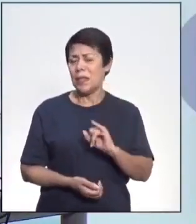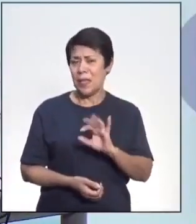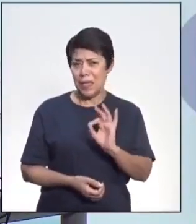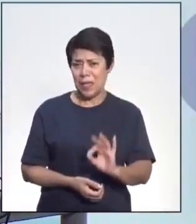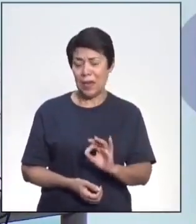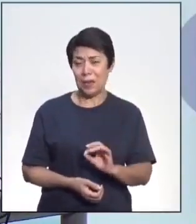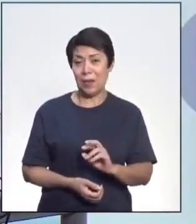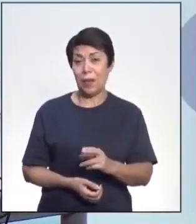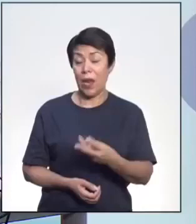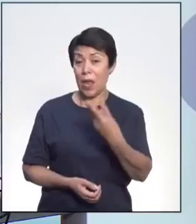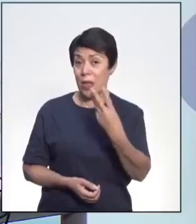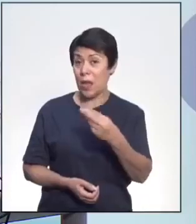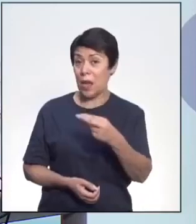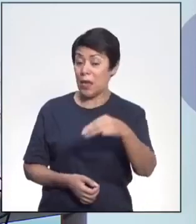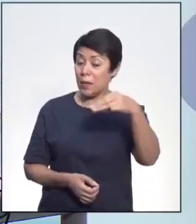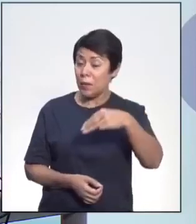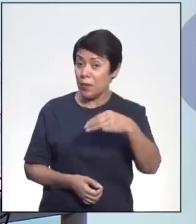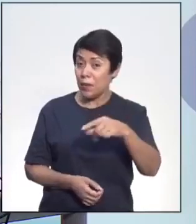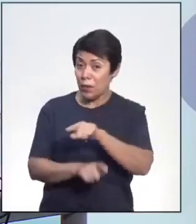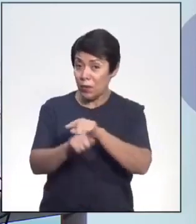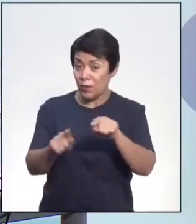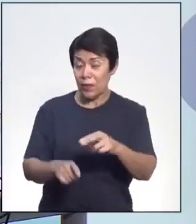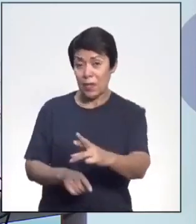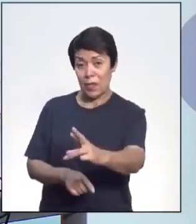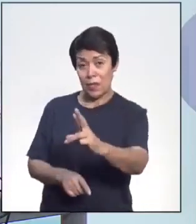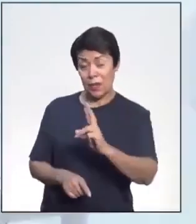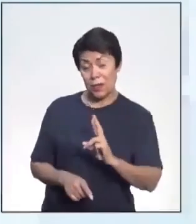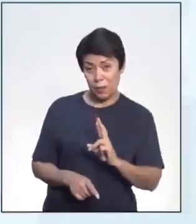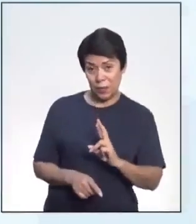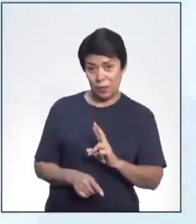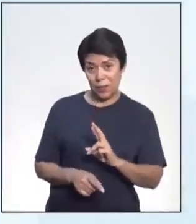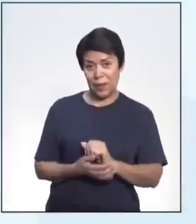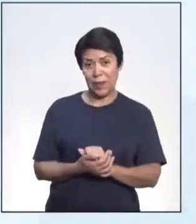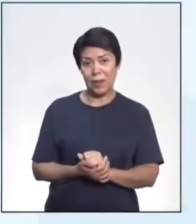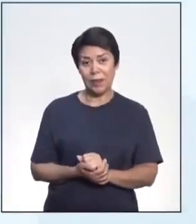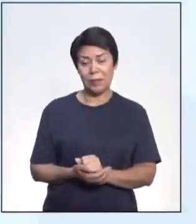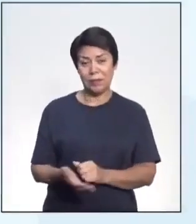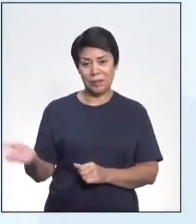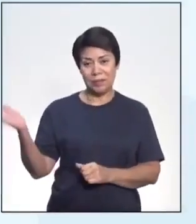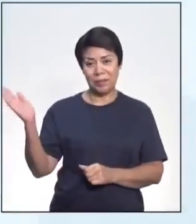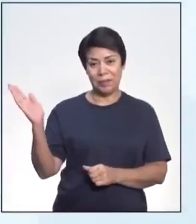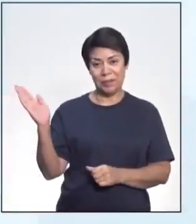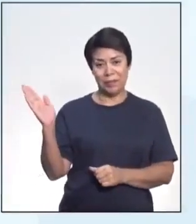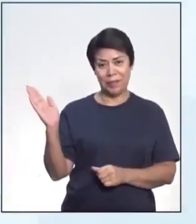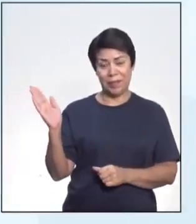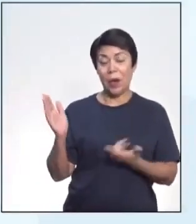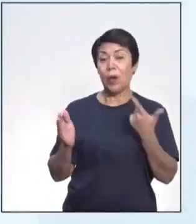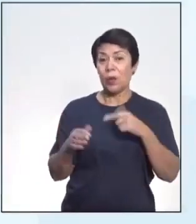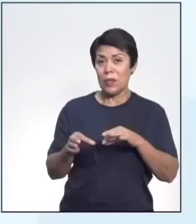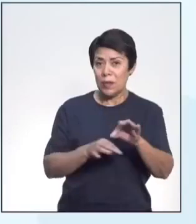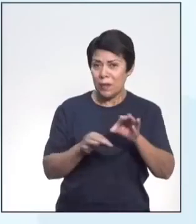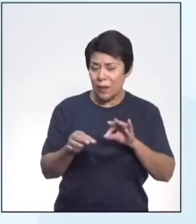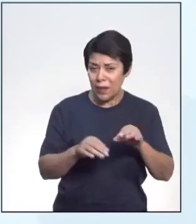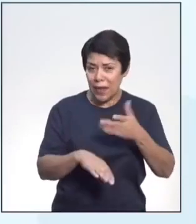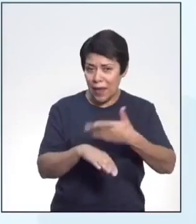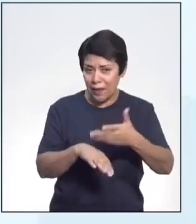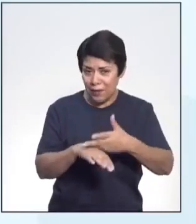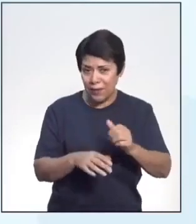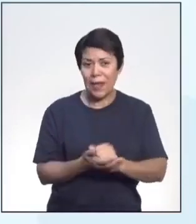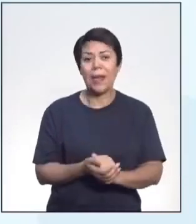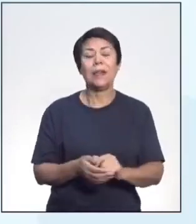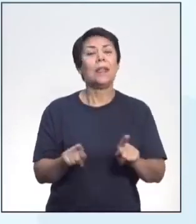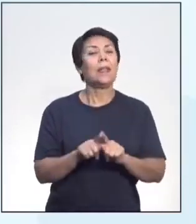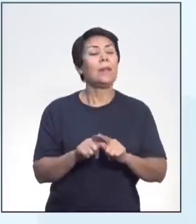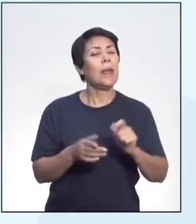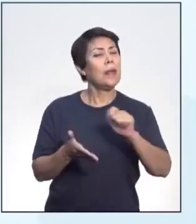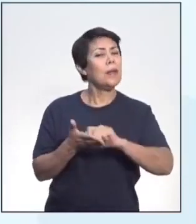eles agora? Vou dar 3 minutinhos para eles responderem. Se eles conseguiram realizar as atividades, para eles escrever no chat o